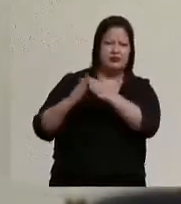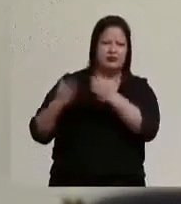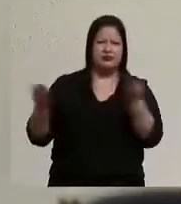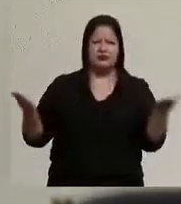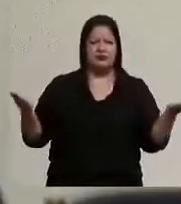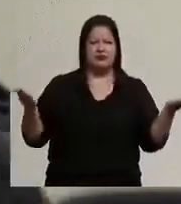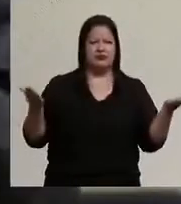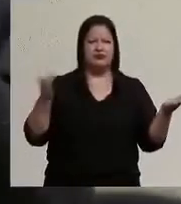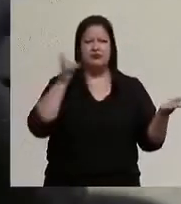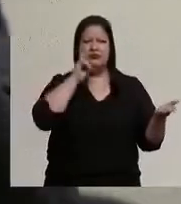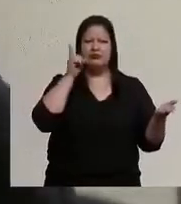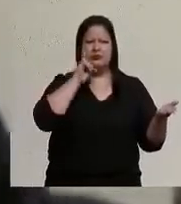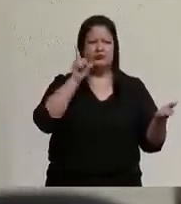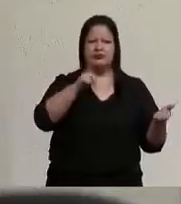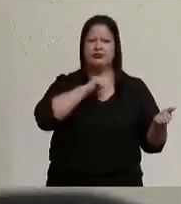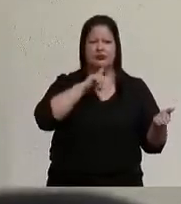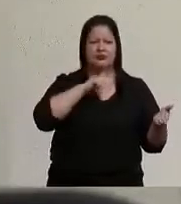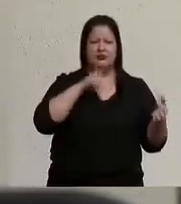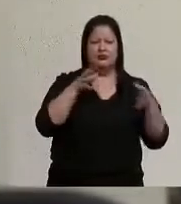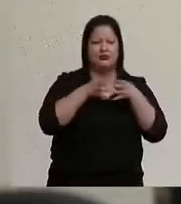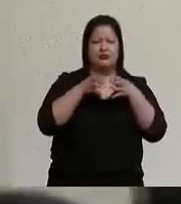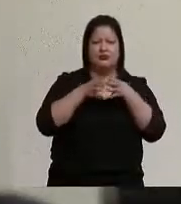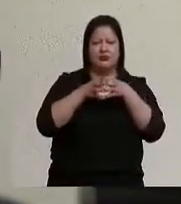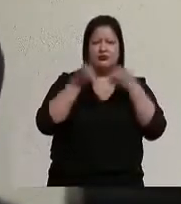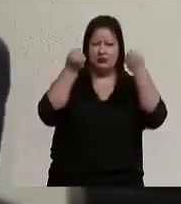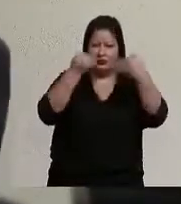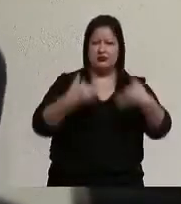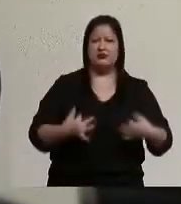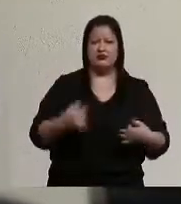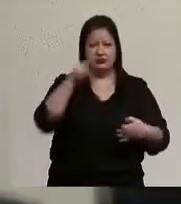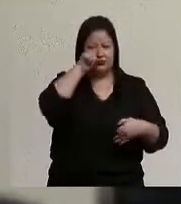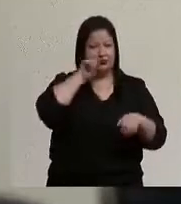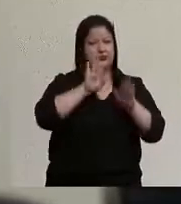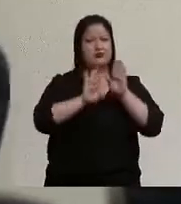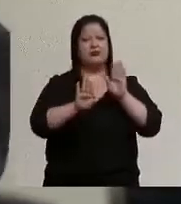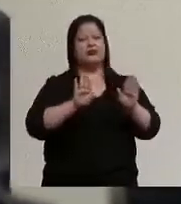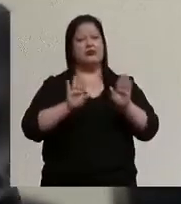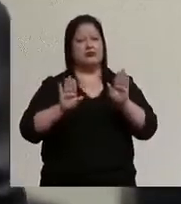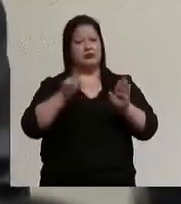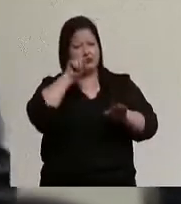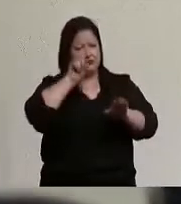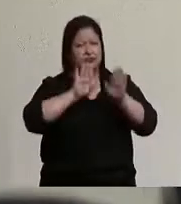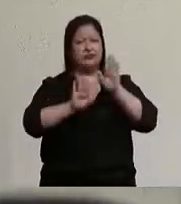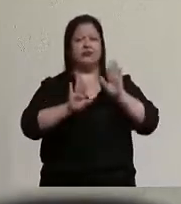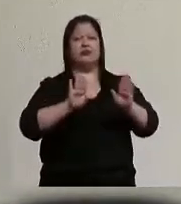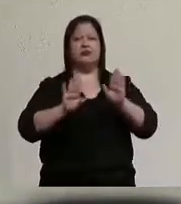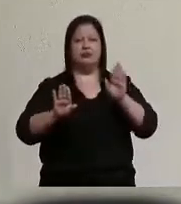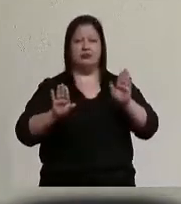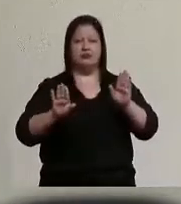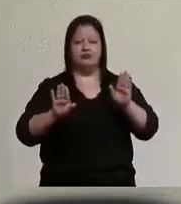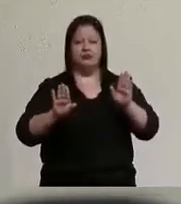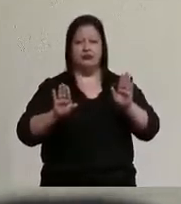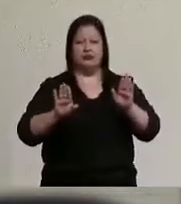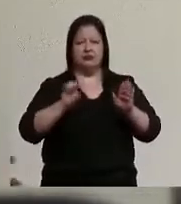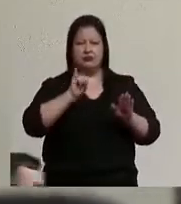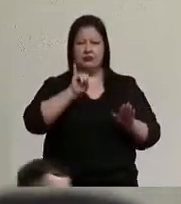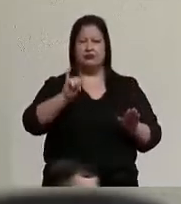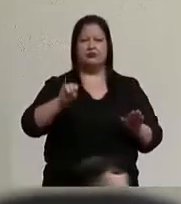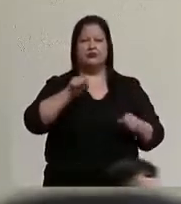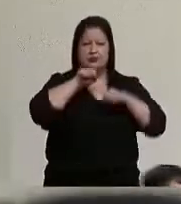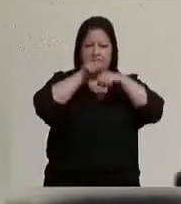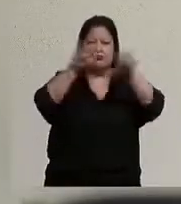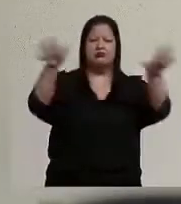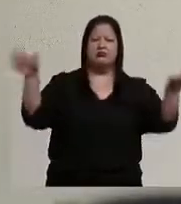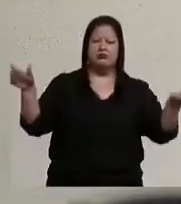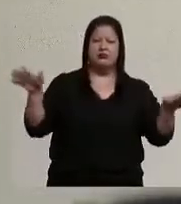nós passa por isso pô agora você tá entendendo nada de vidro Toma cuidado toma cuidado Se quiser que nós solta mais